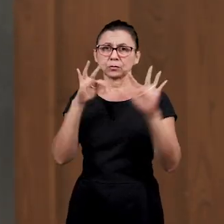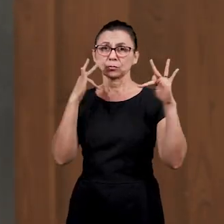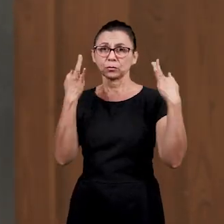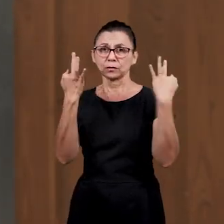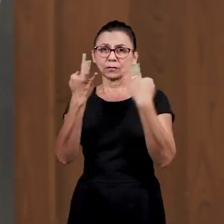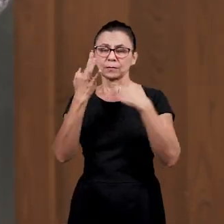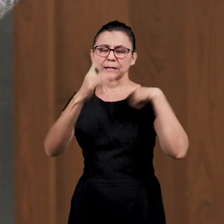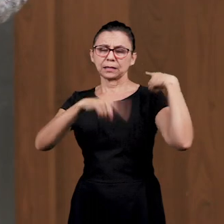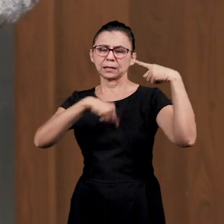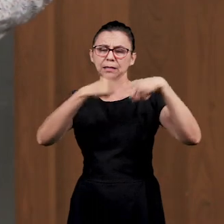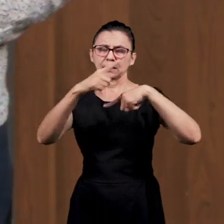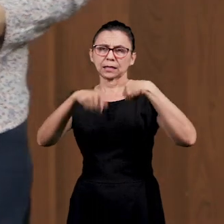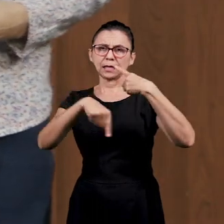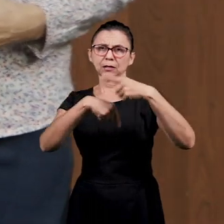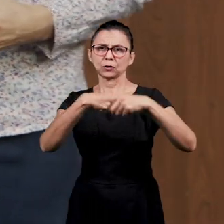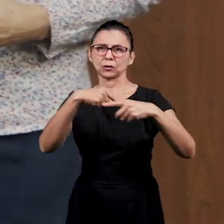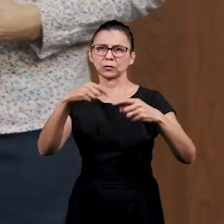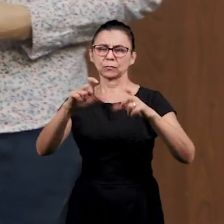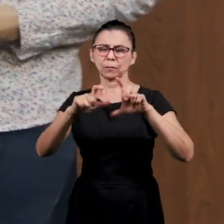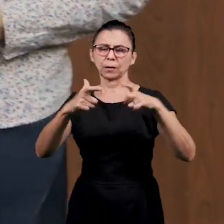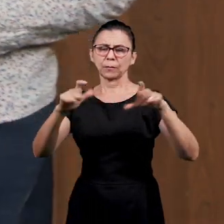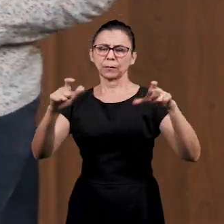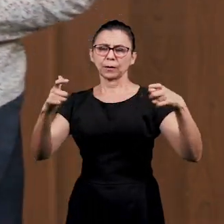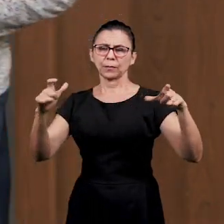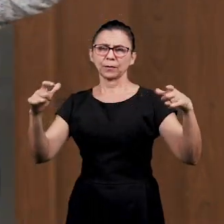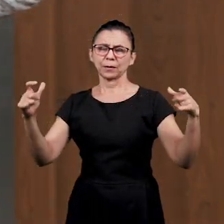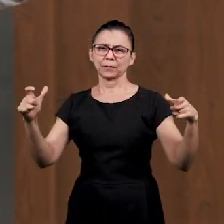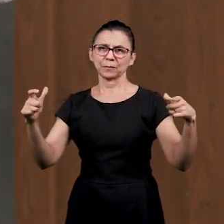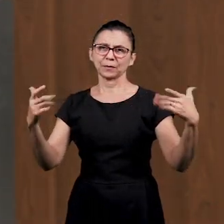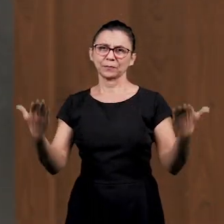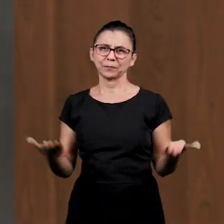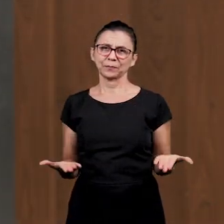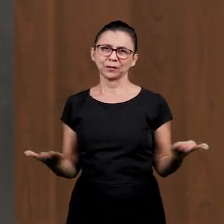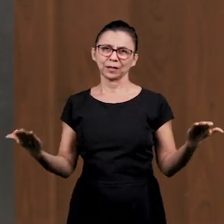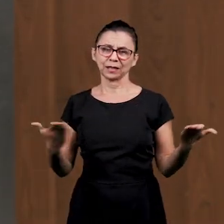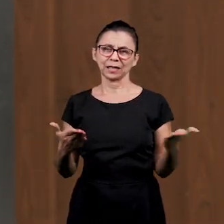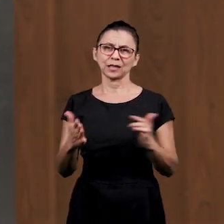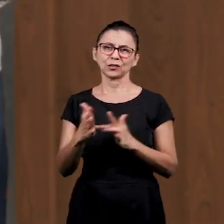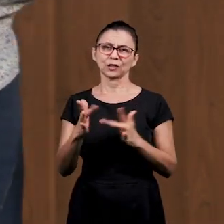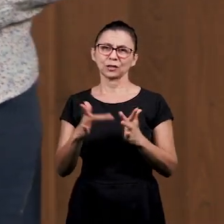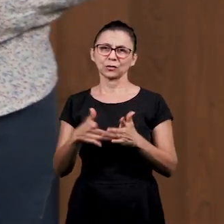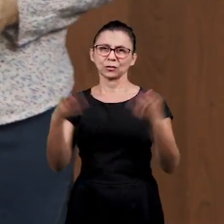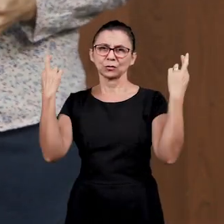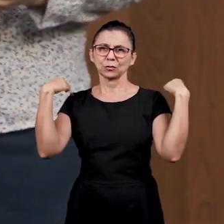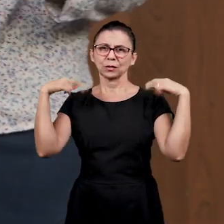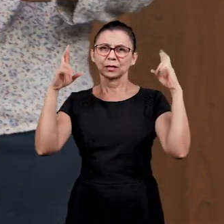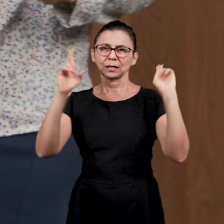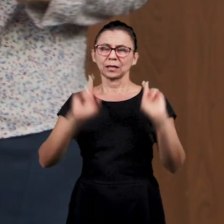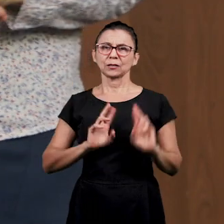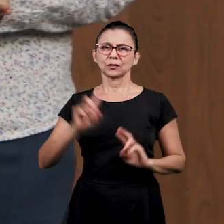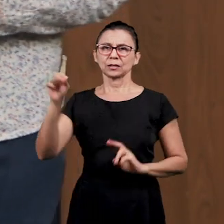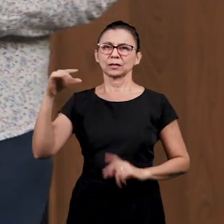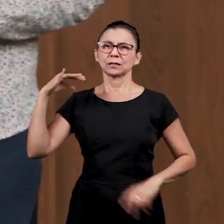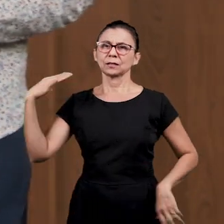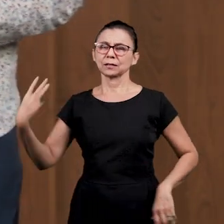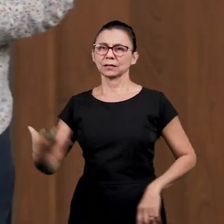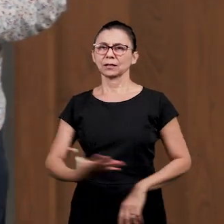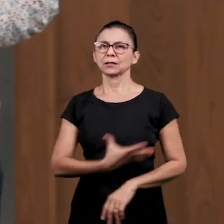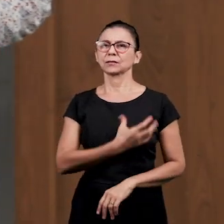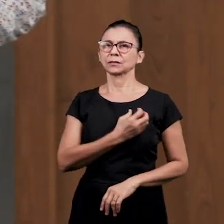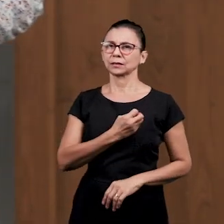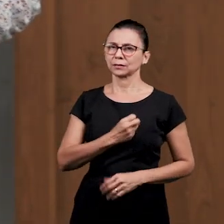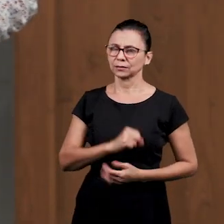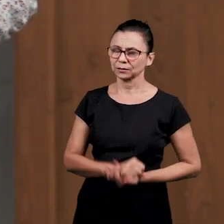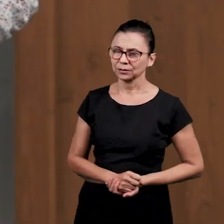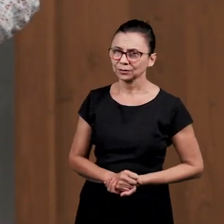vindo da família de Abraão, o nosso Salvador, o Cordeiro de Deus. Vejam, queridos, Deus